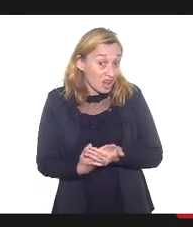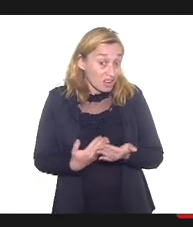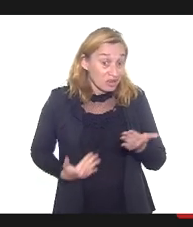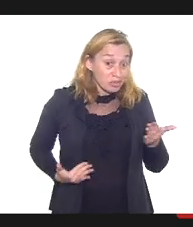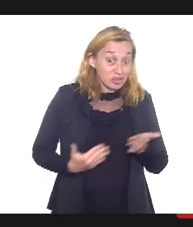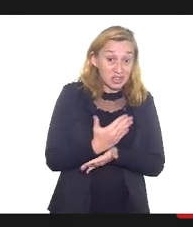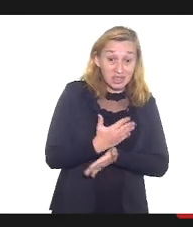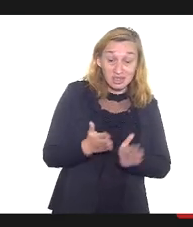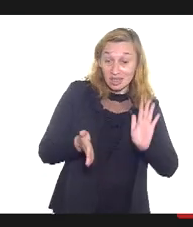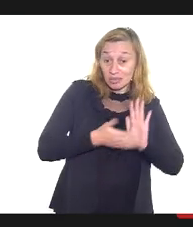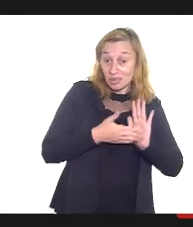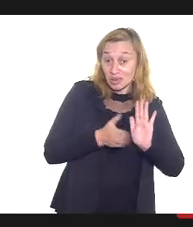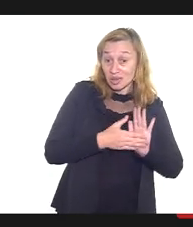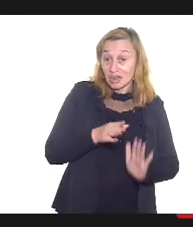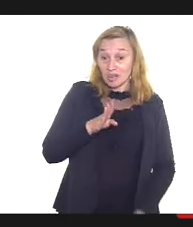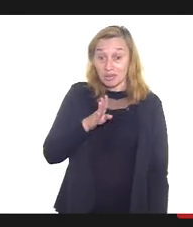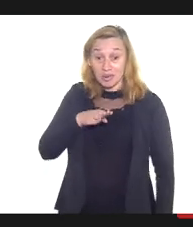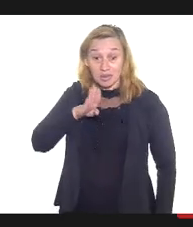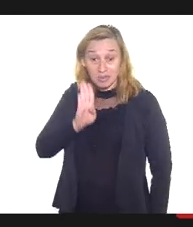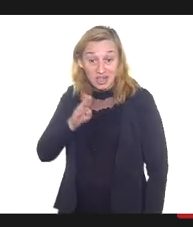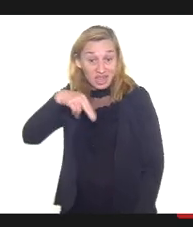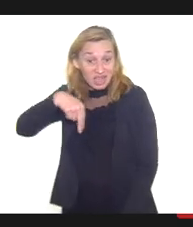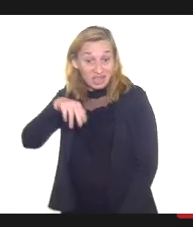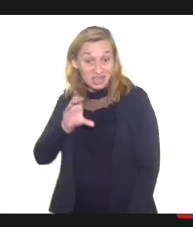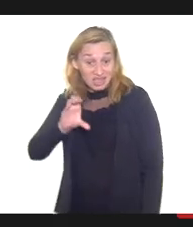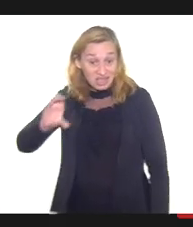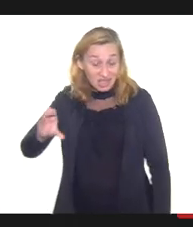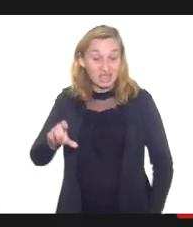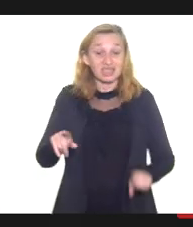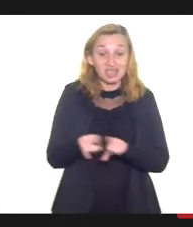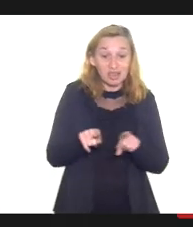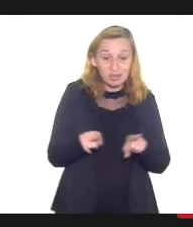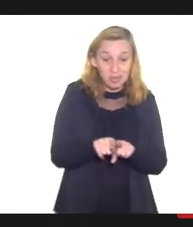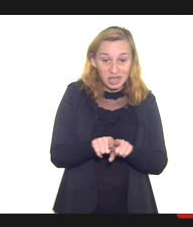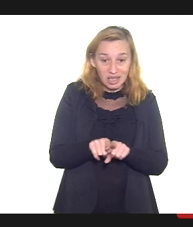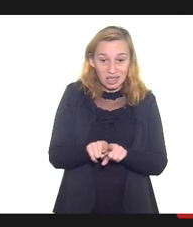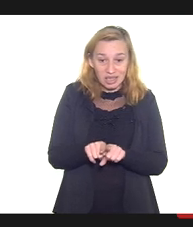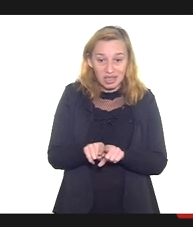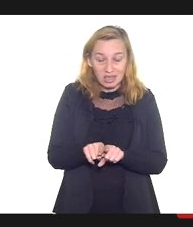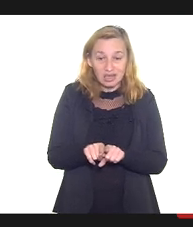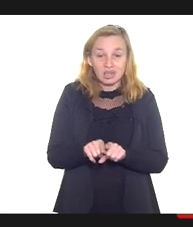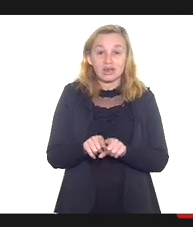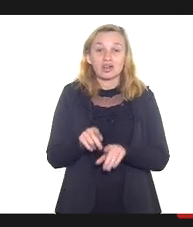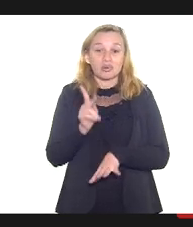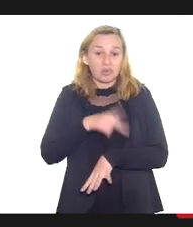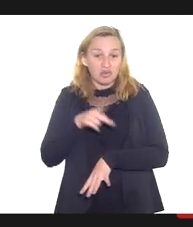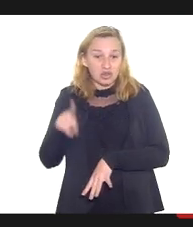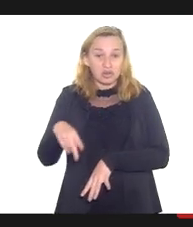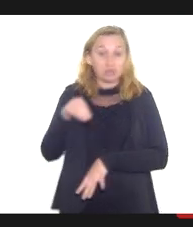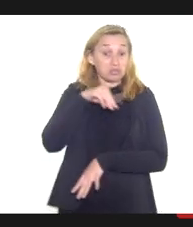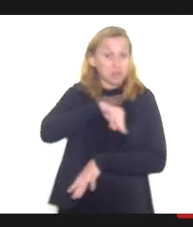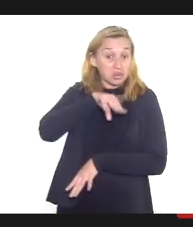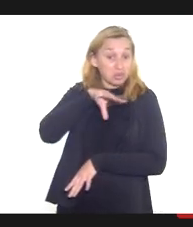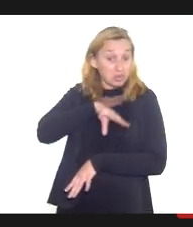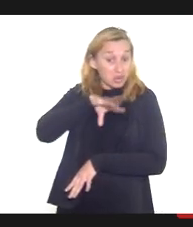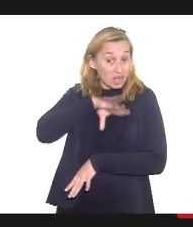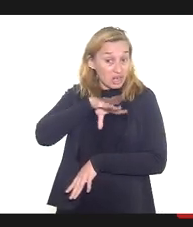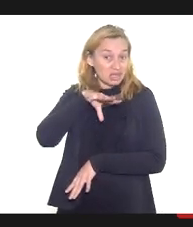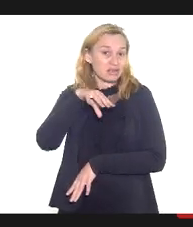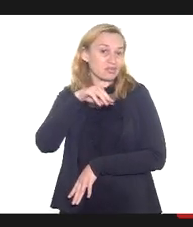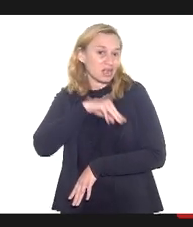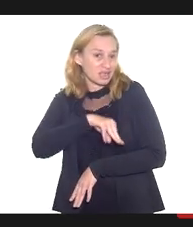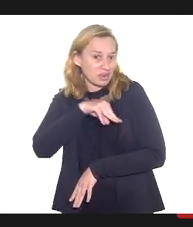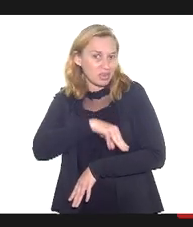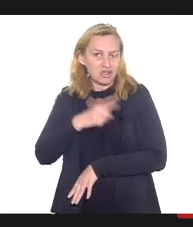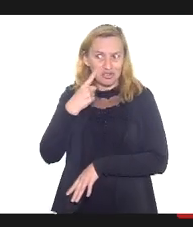da proposta da BNCC, né? E até mesmo para os componentes curriculares de português e matemática, tendo em vista que